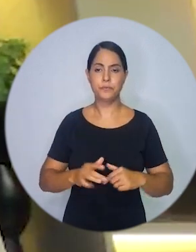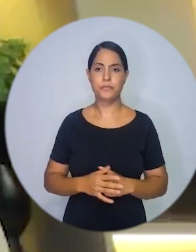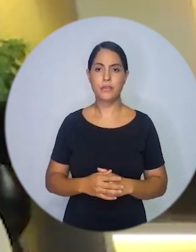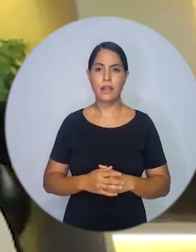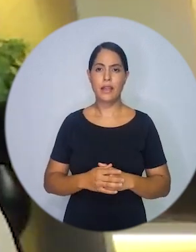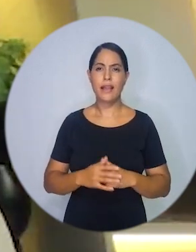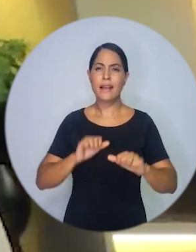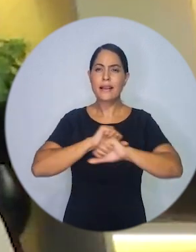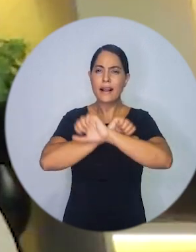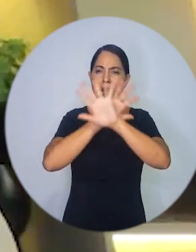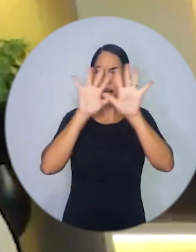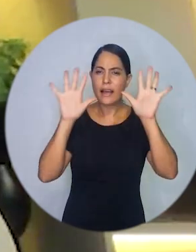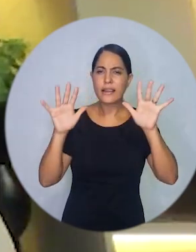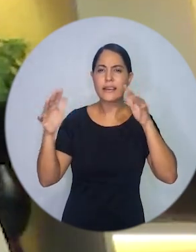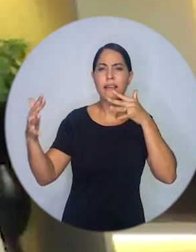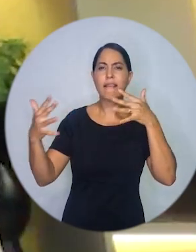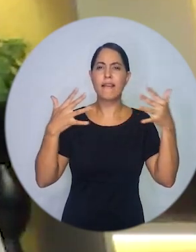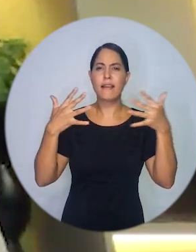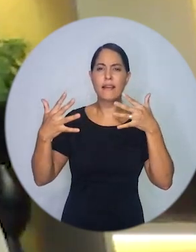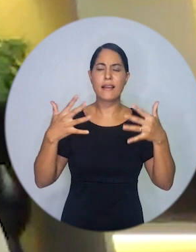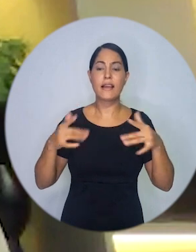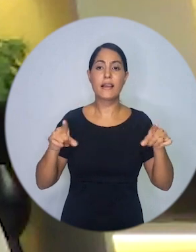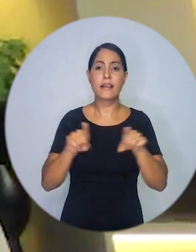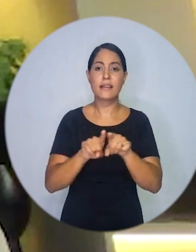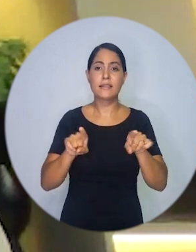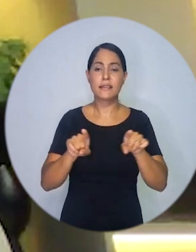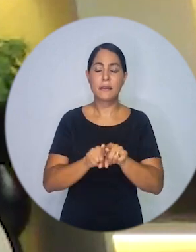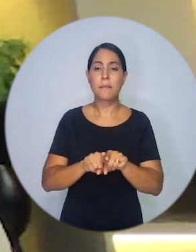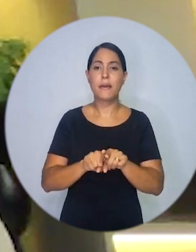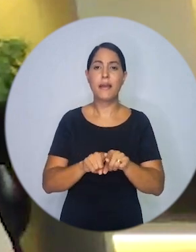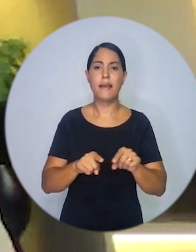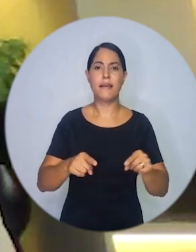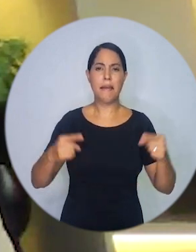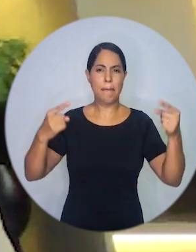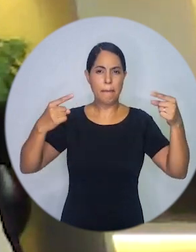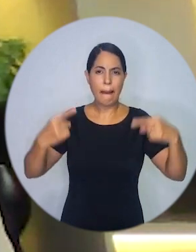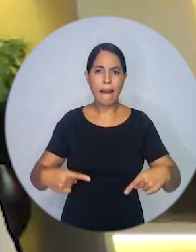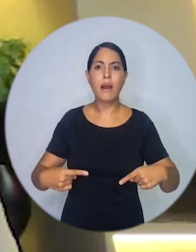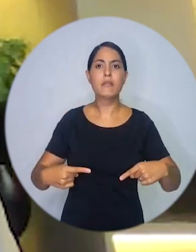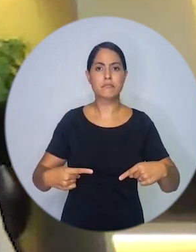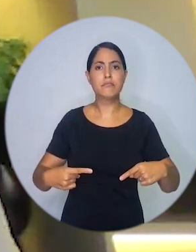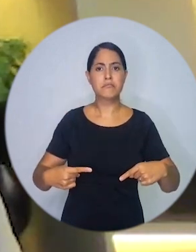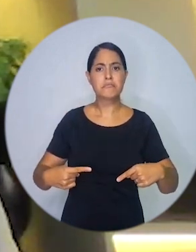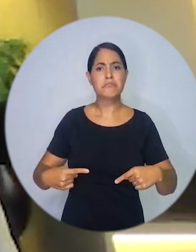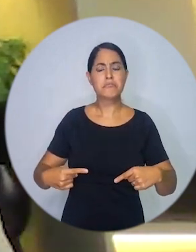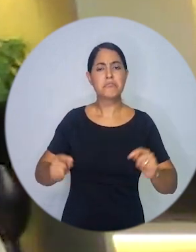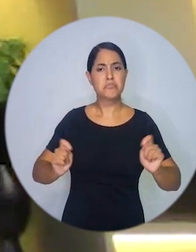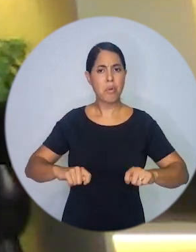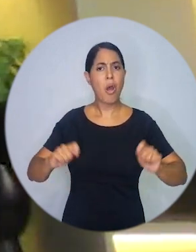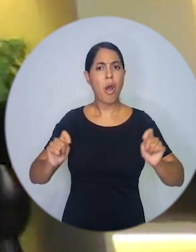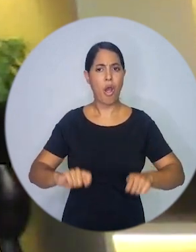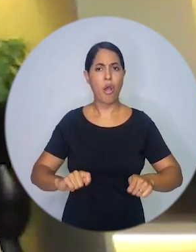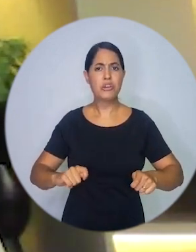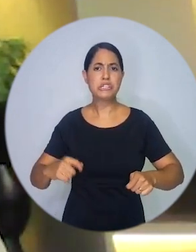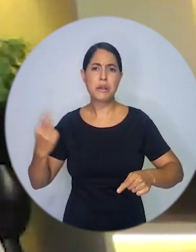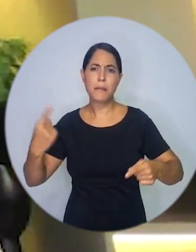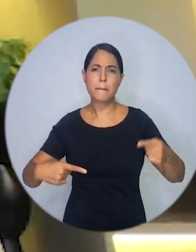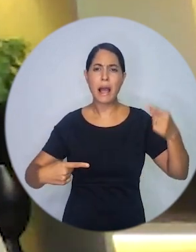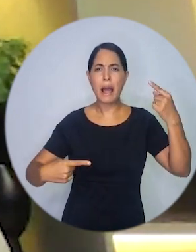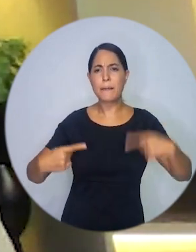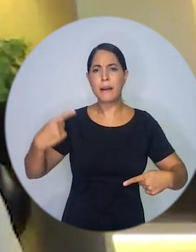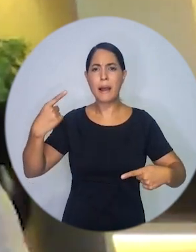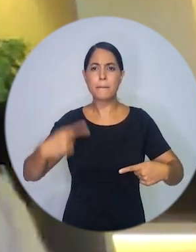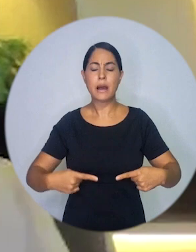a transparência, a paridade de armas, ela pode sim ser preservadas, mas